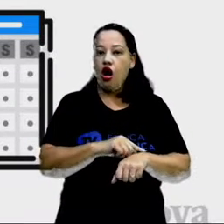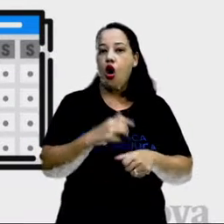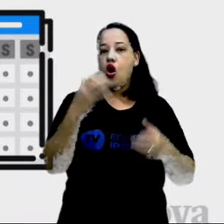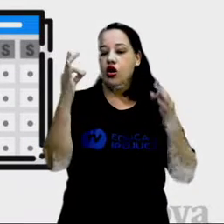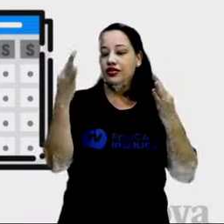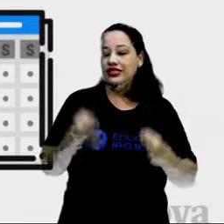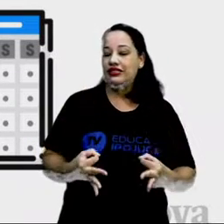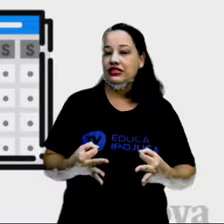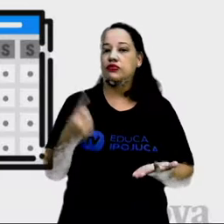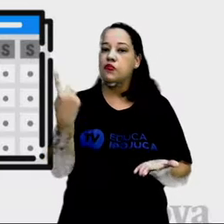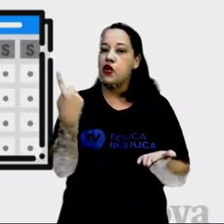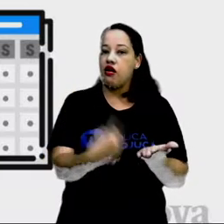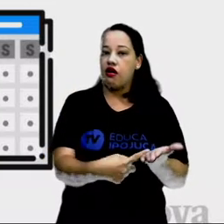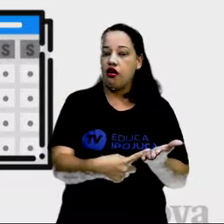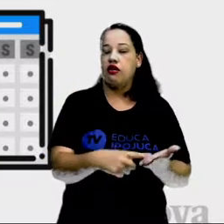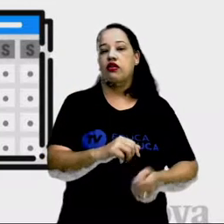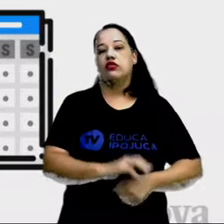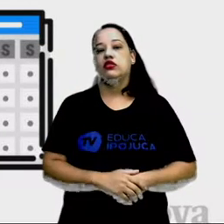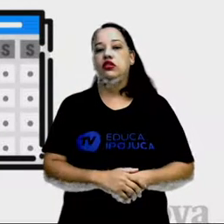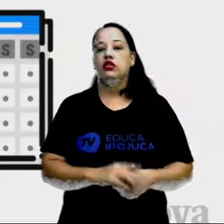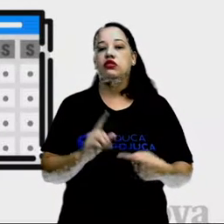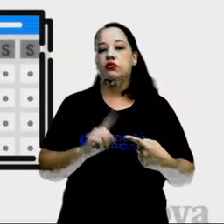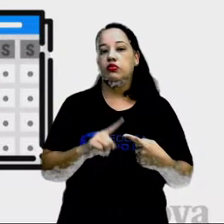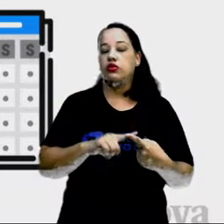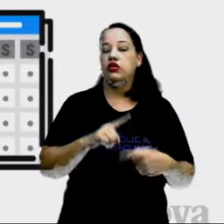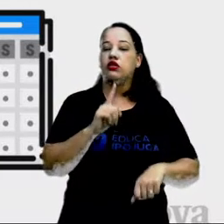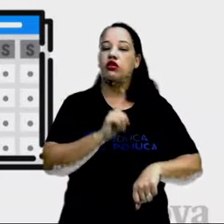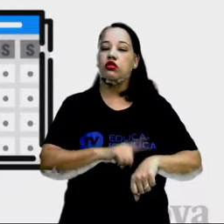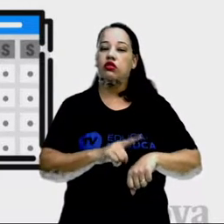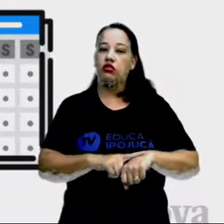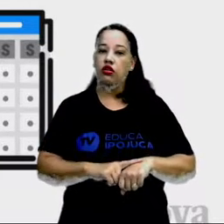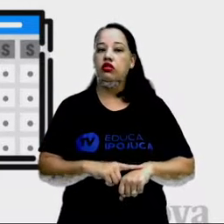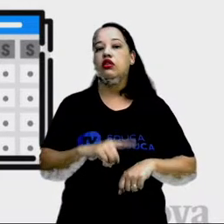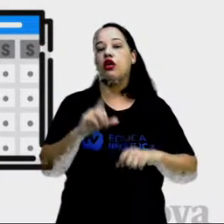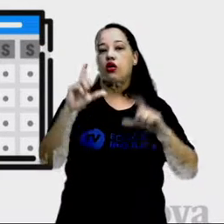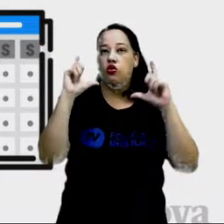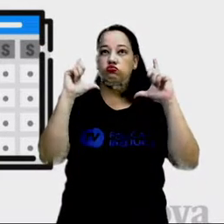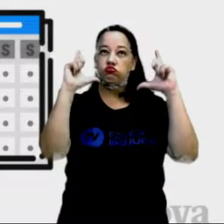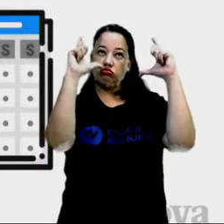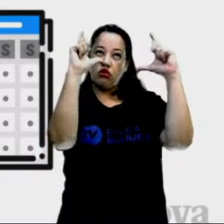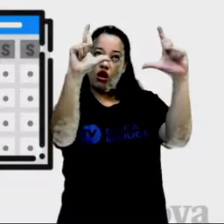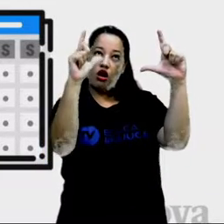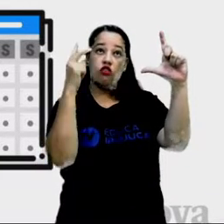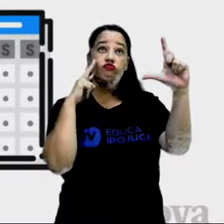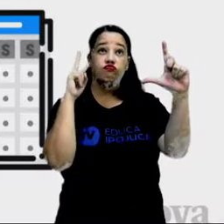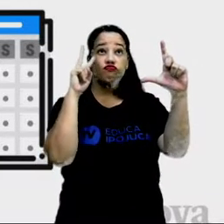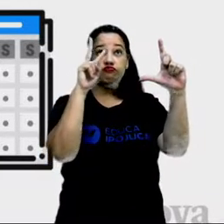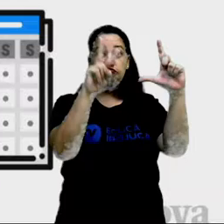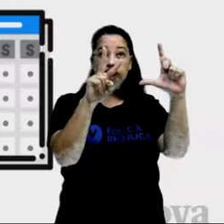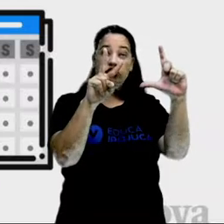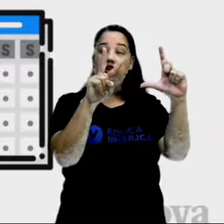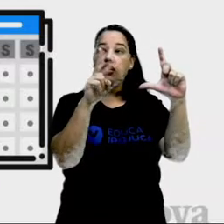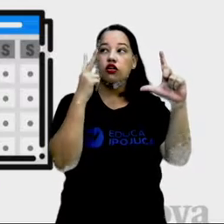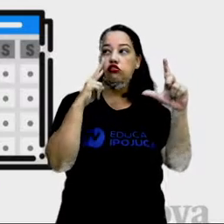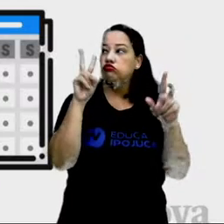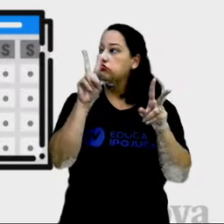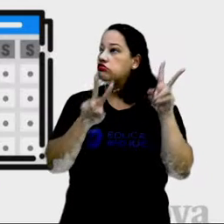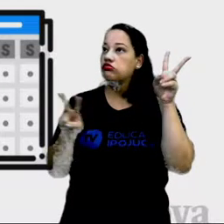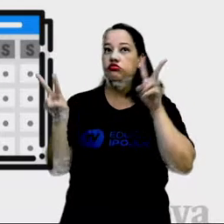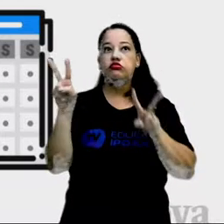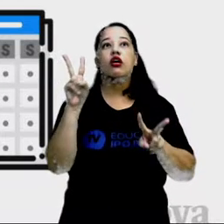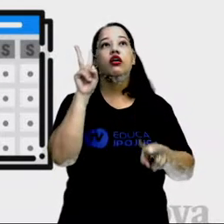hora marcada. O relógio de parede que está numa visualização mais ampla para que a gente olhe ao redor e tenha